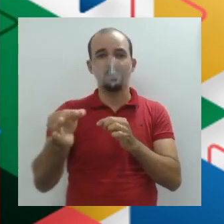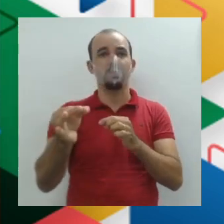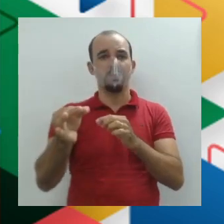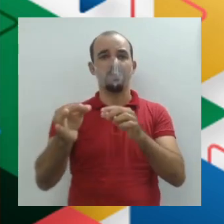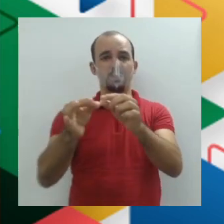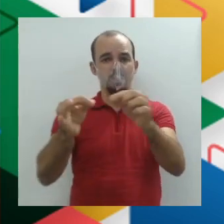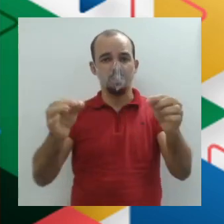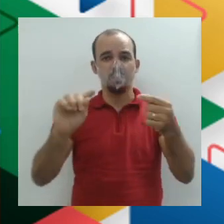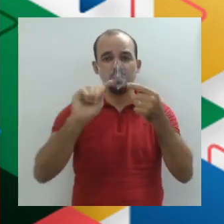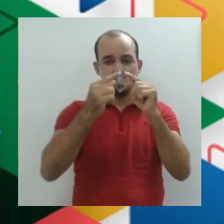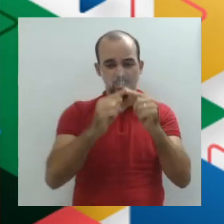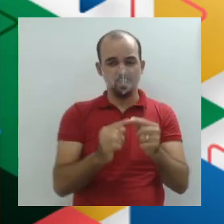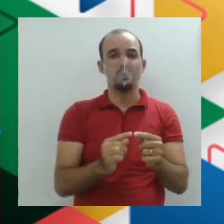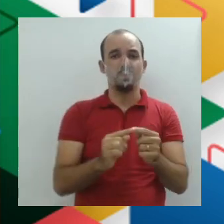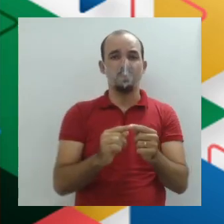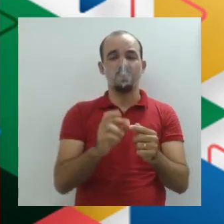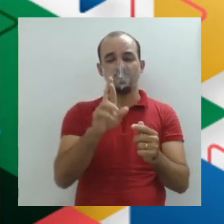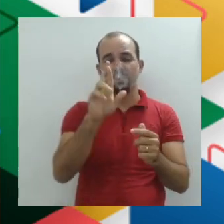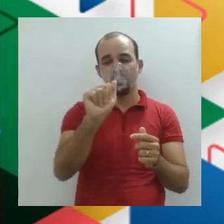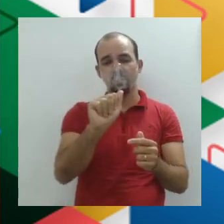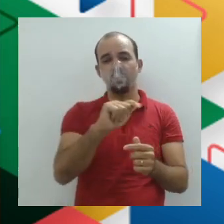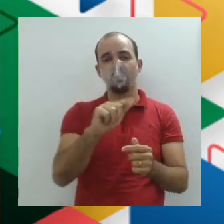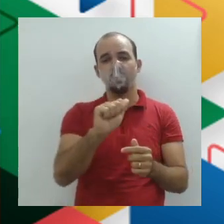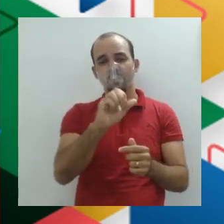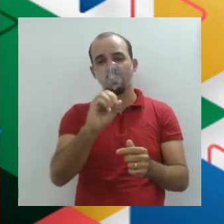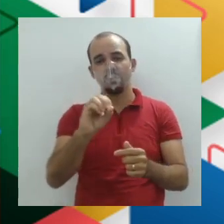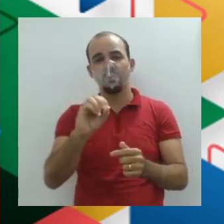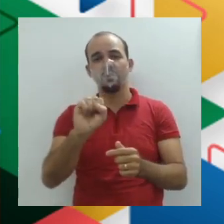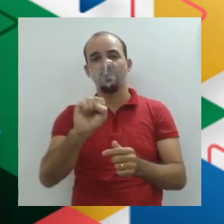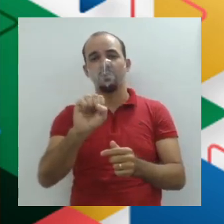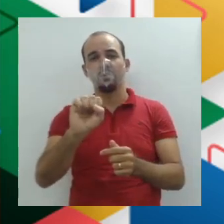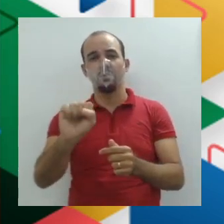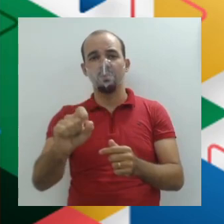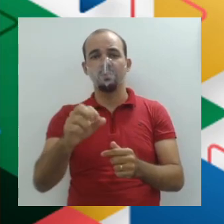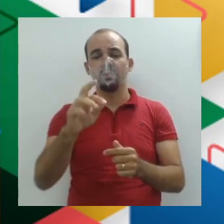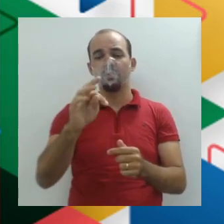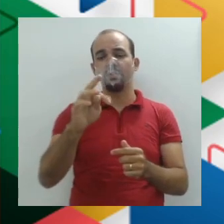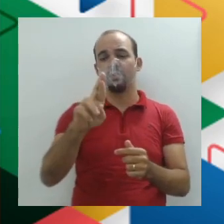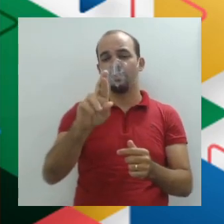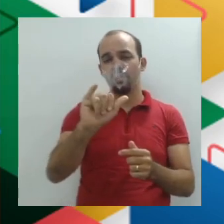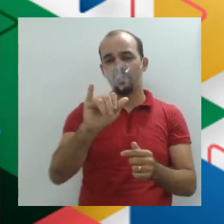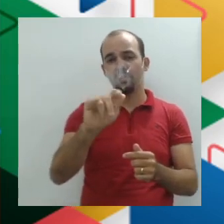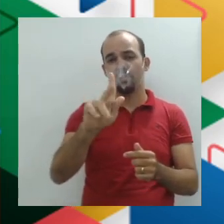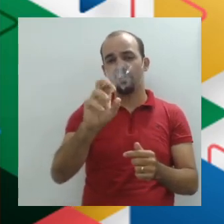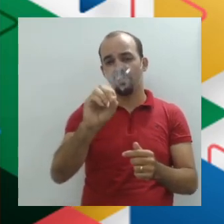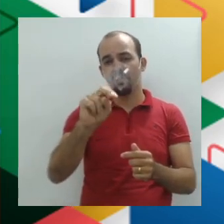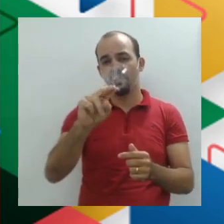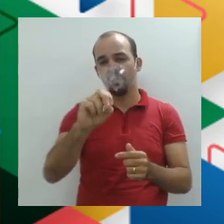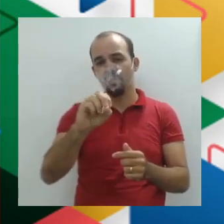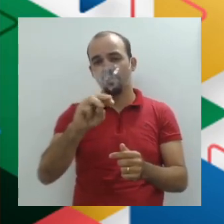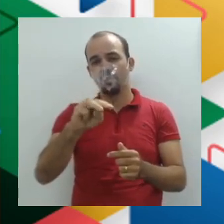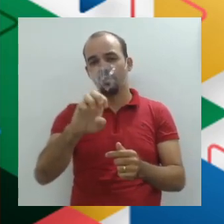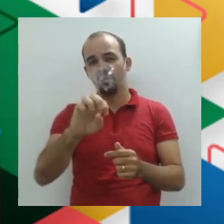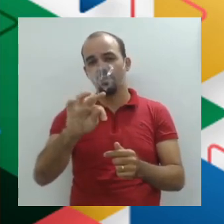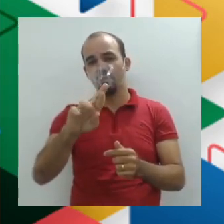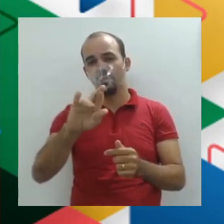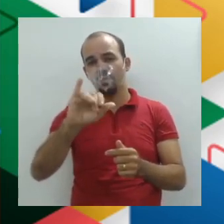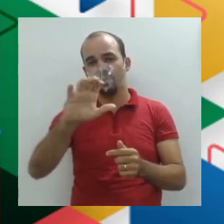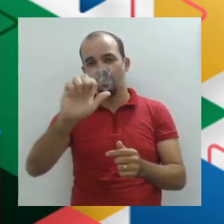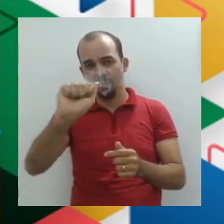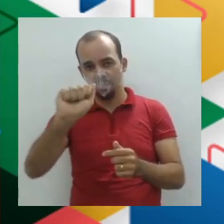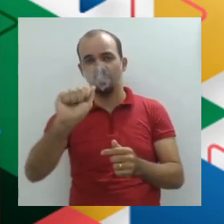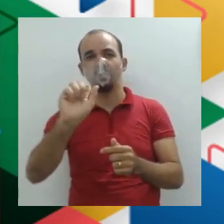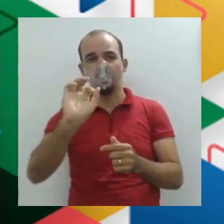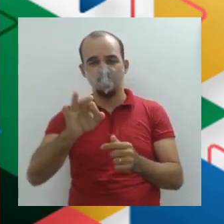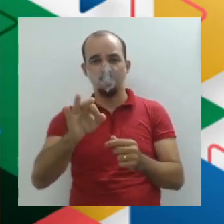galera. Toda vez que você tem um triângulo com esse ângulozinho representado por esse quadradozinho pequeno e esse pontinho, você garante que